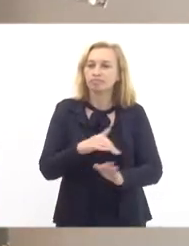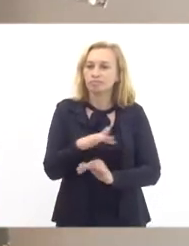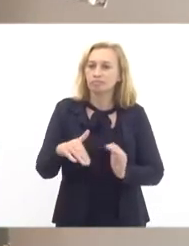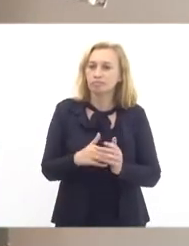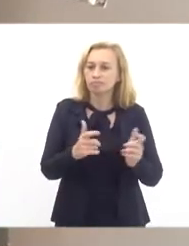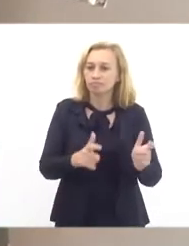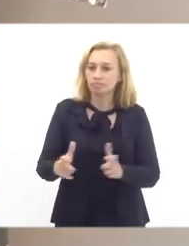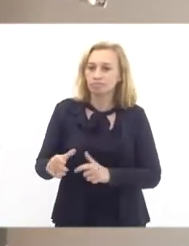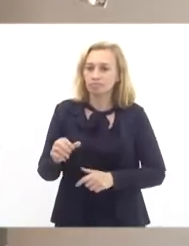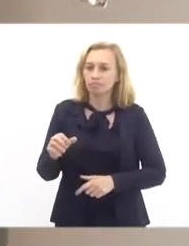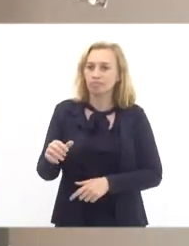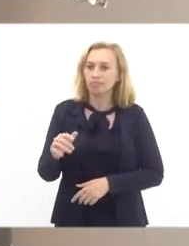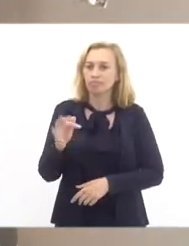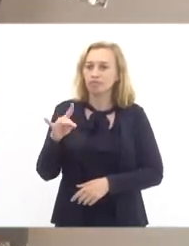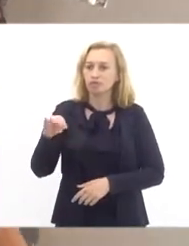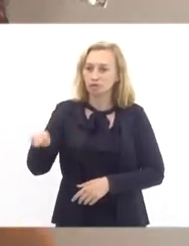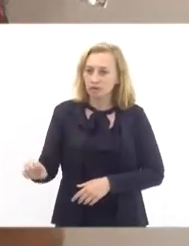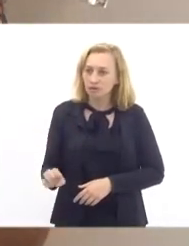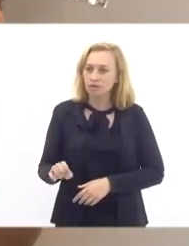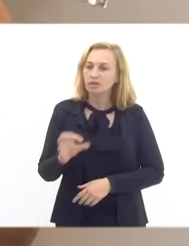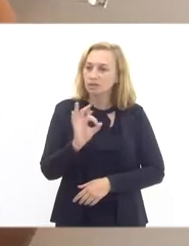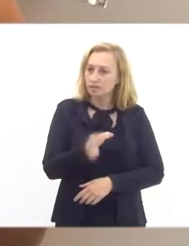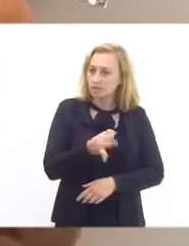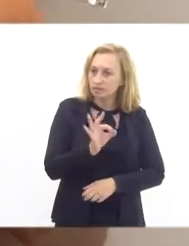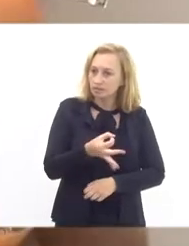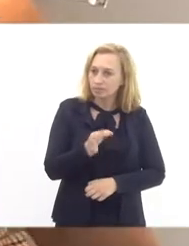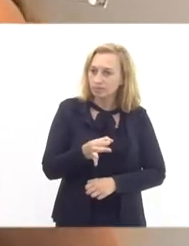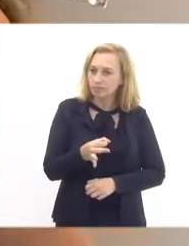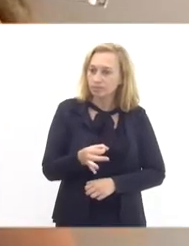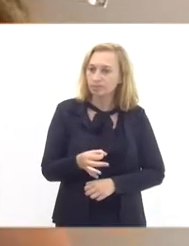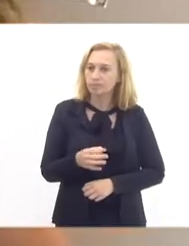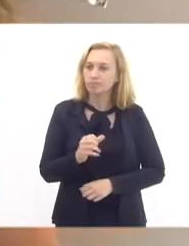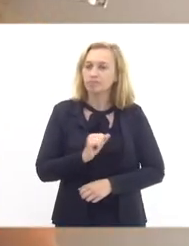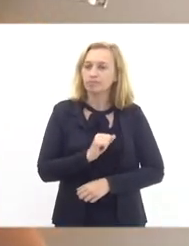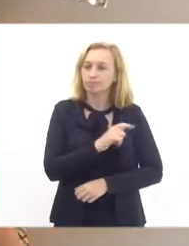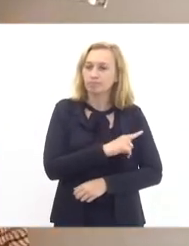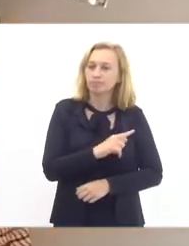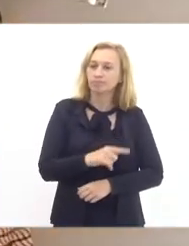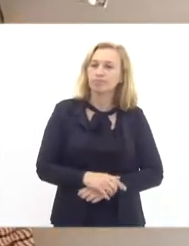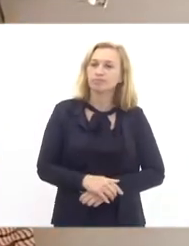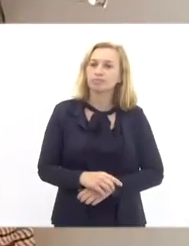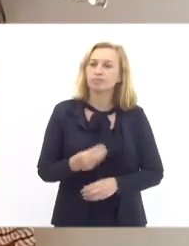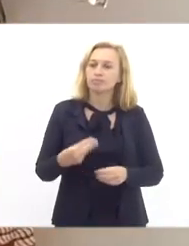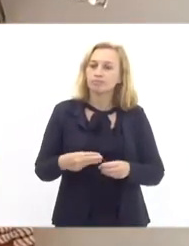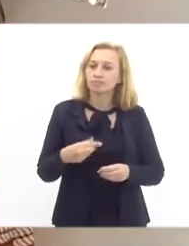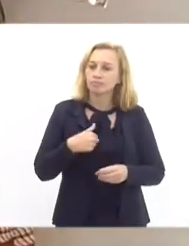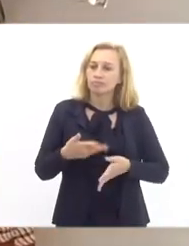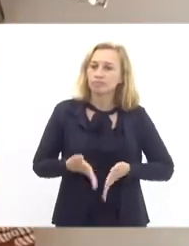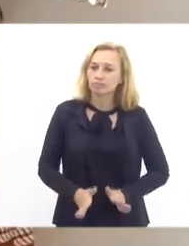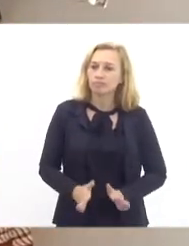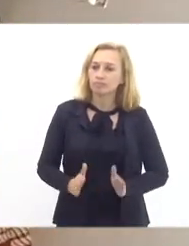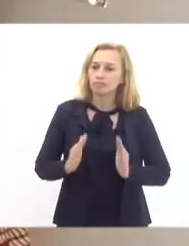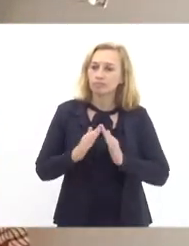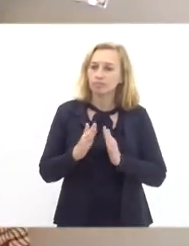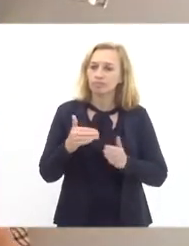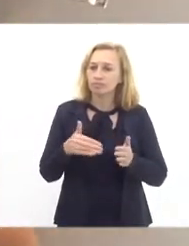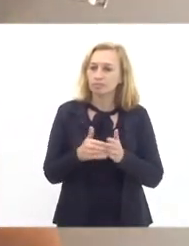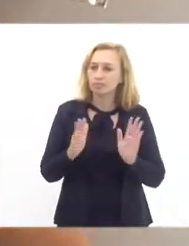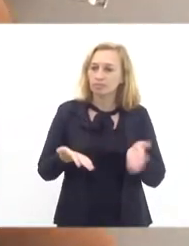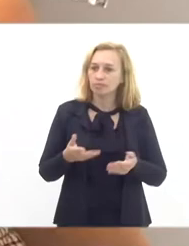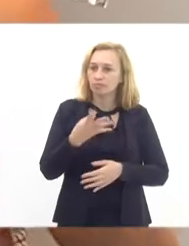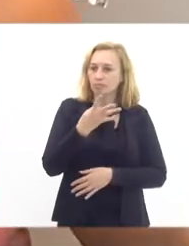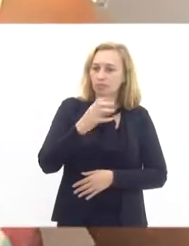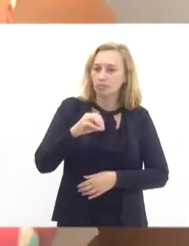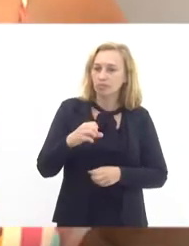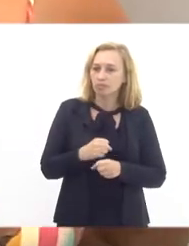que, obviamente... contenta São Gonçalo, né? O município qual nasci e moro até hoje, há quase